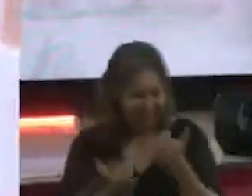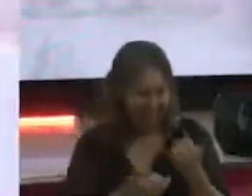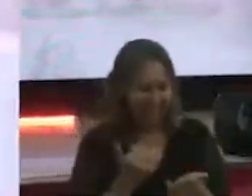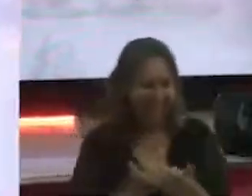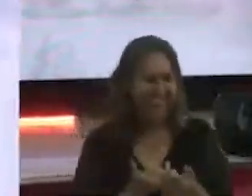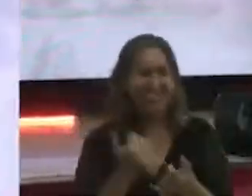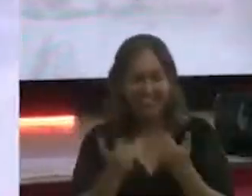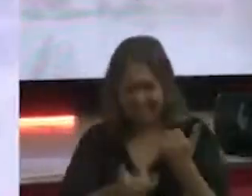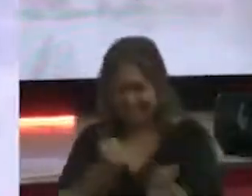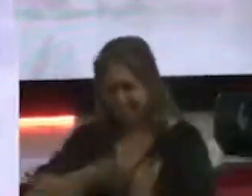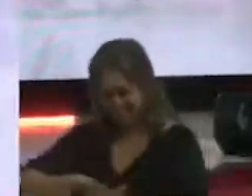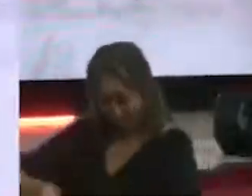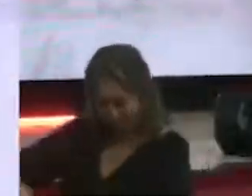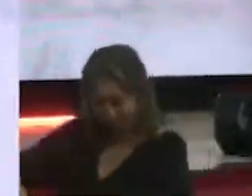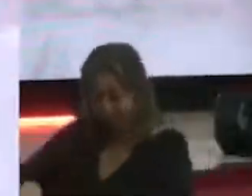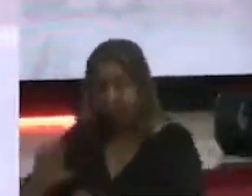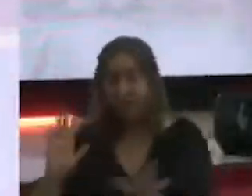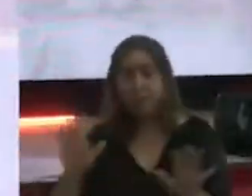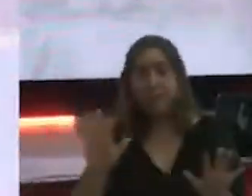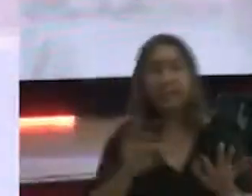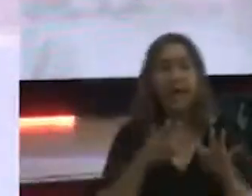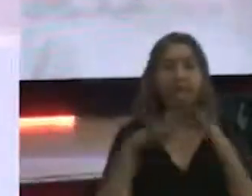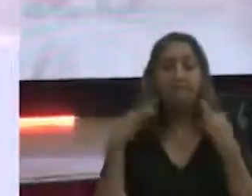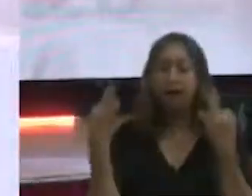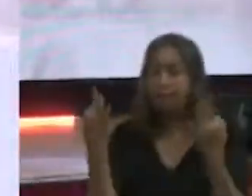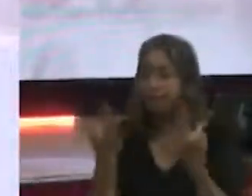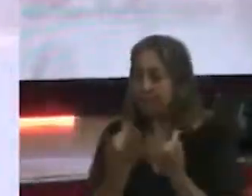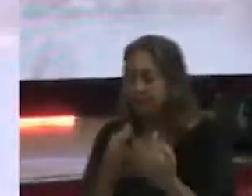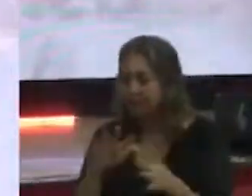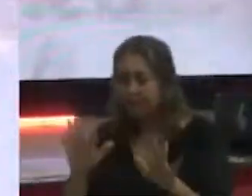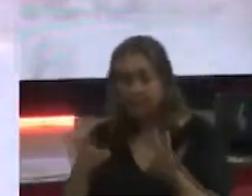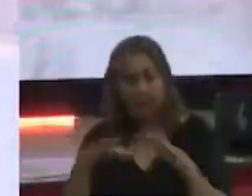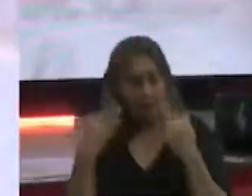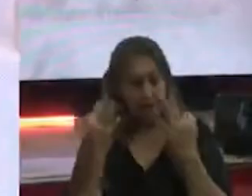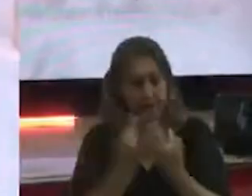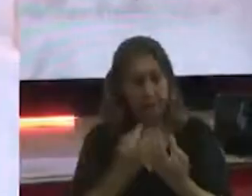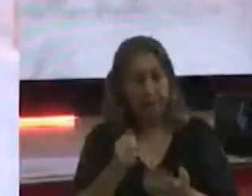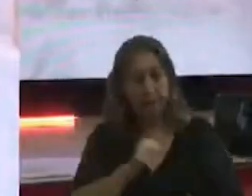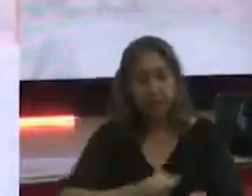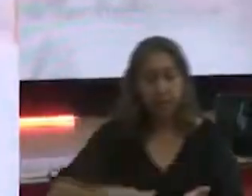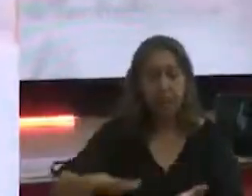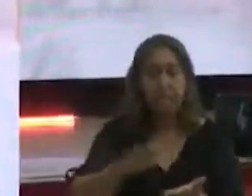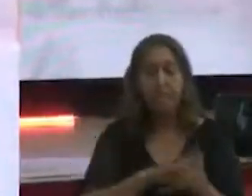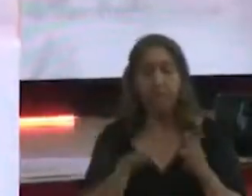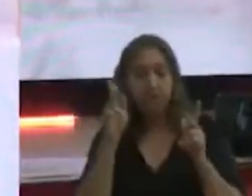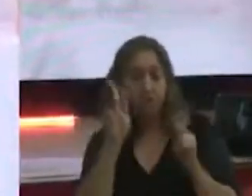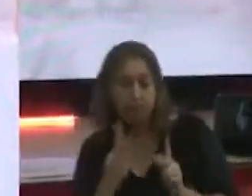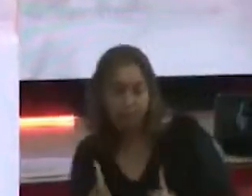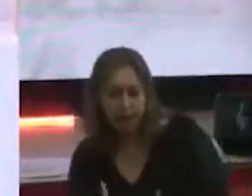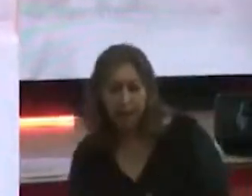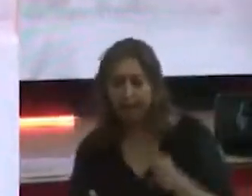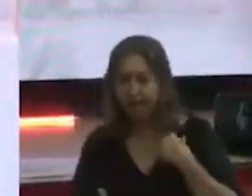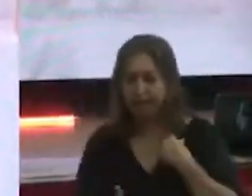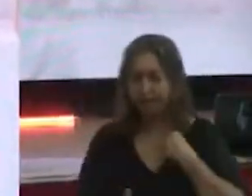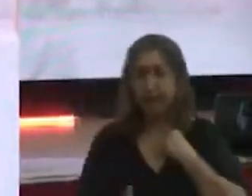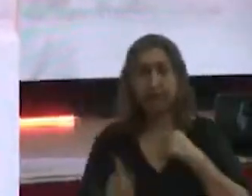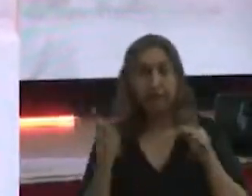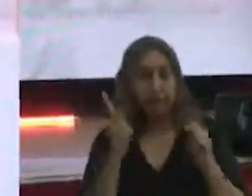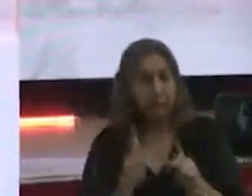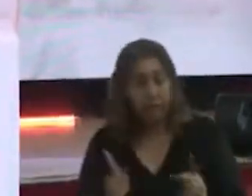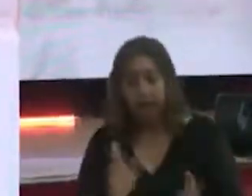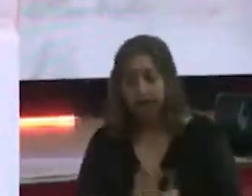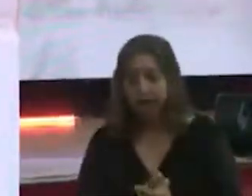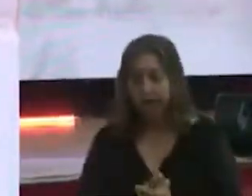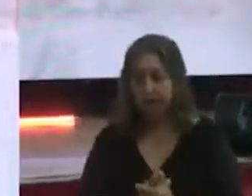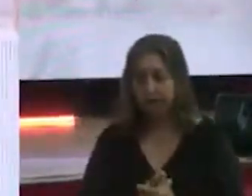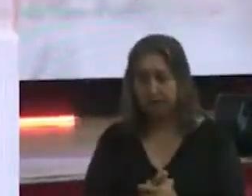paz lá deve ser um ambiente de paz por isso a Bíblia diz